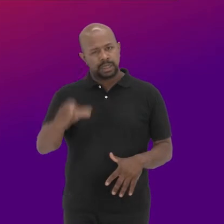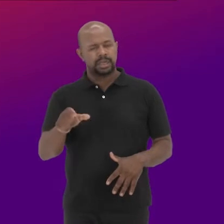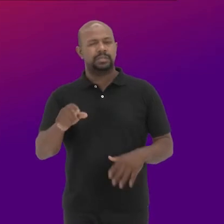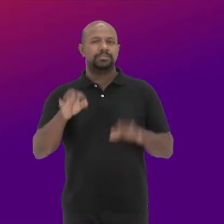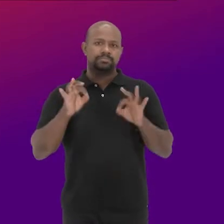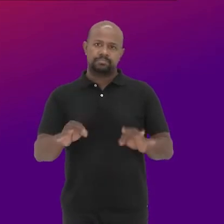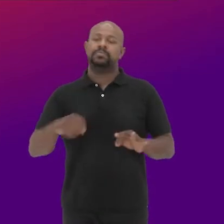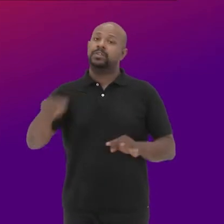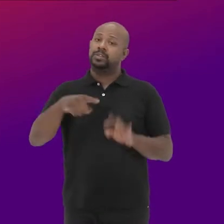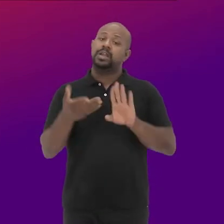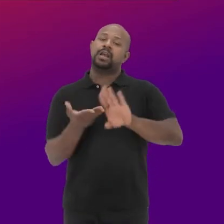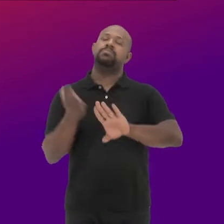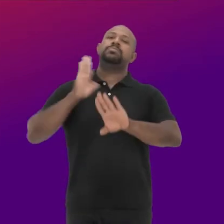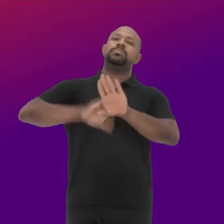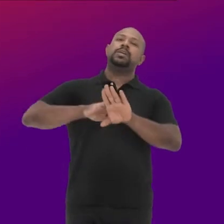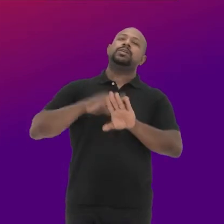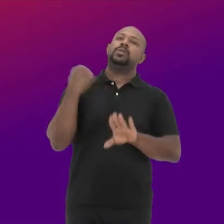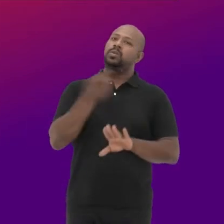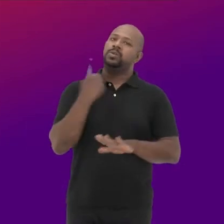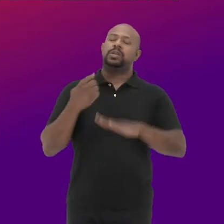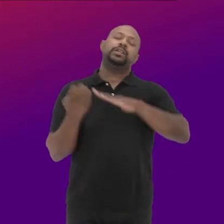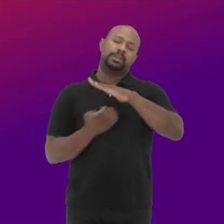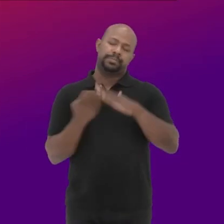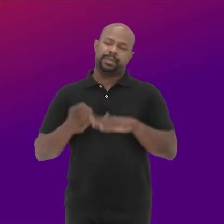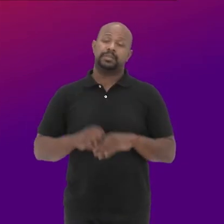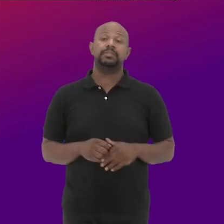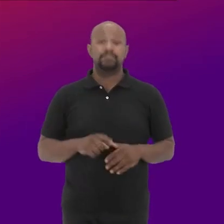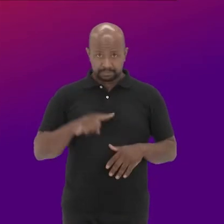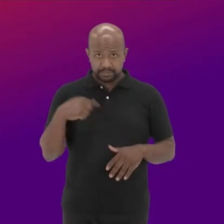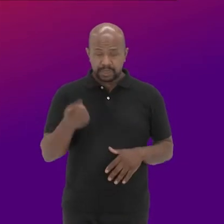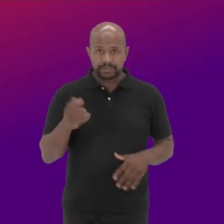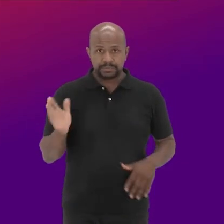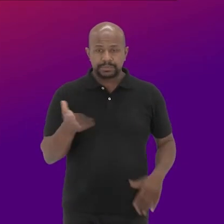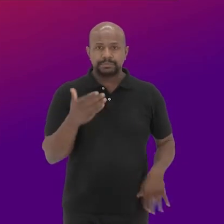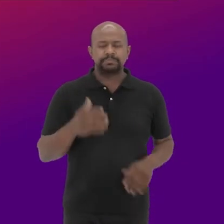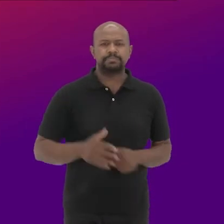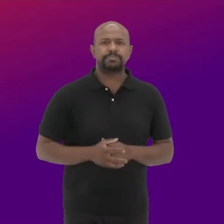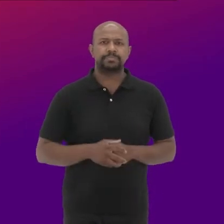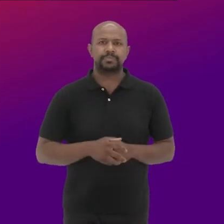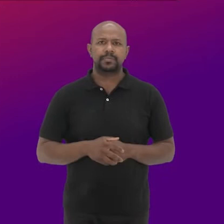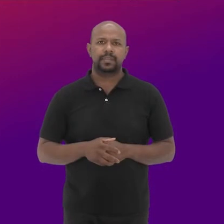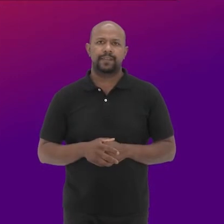interesse assegurável que está por trás da nossa solução. A próxima, por favor.